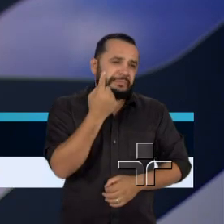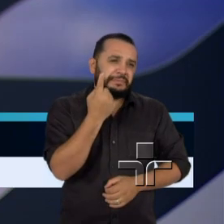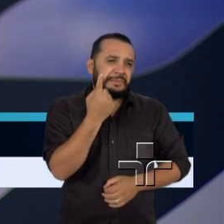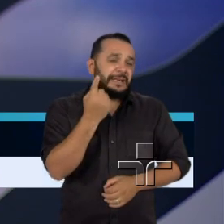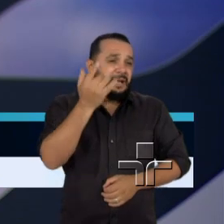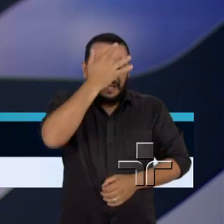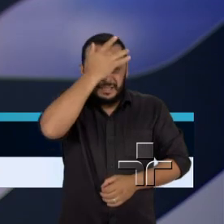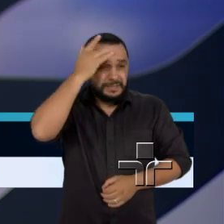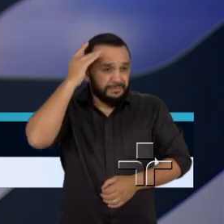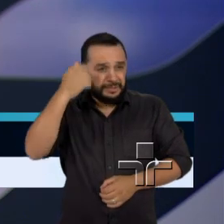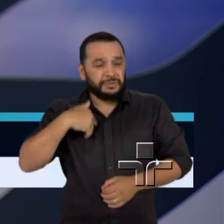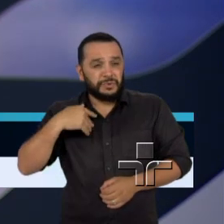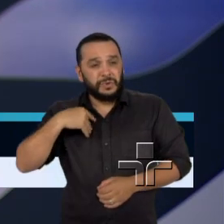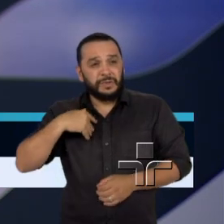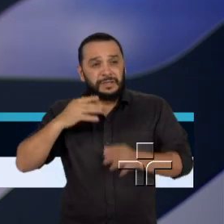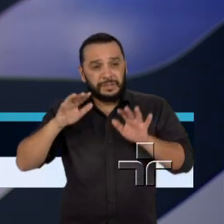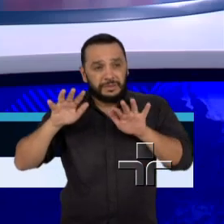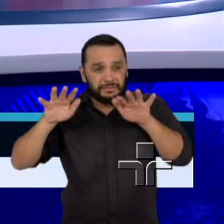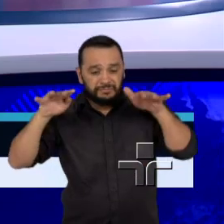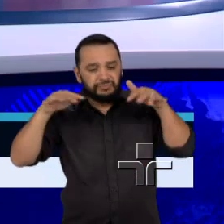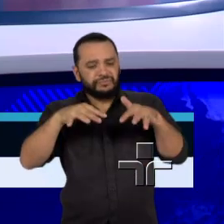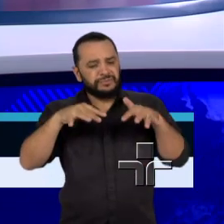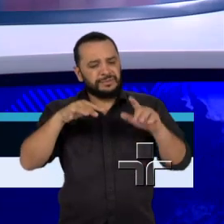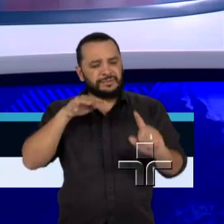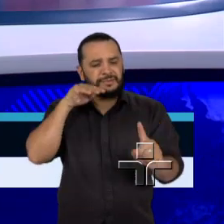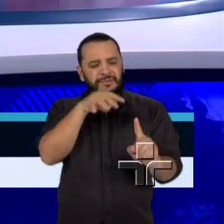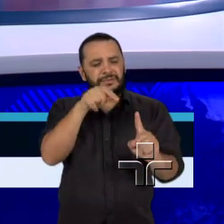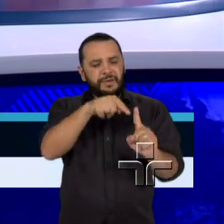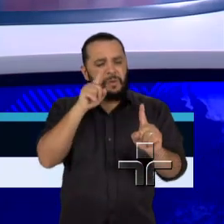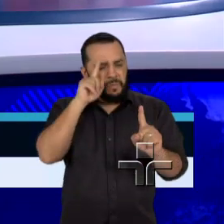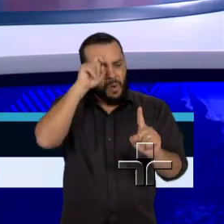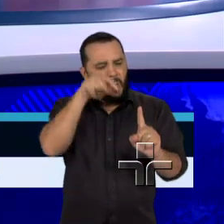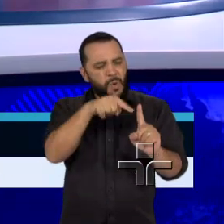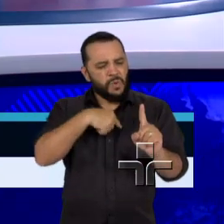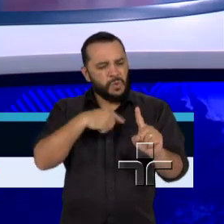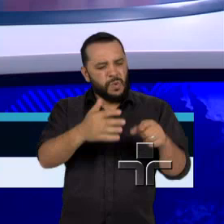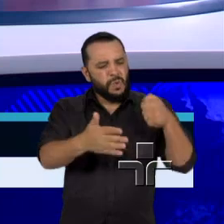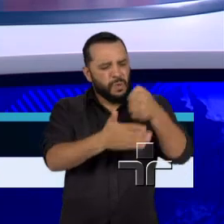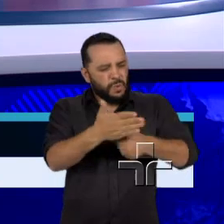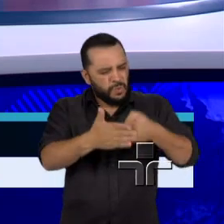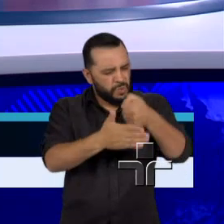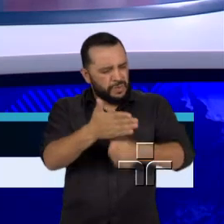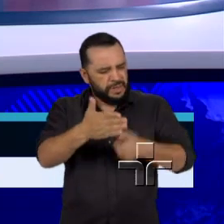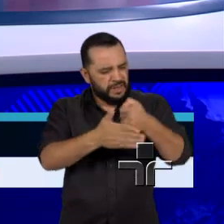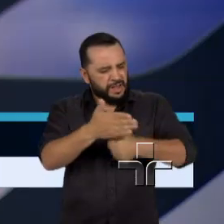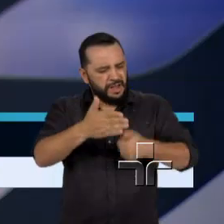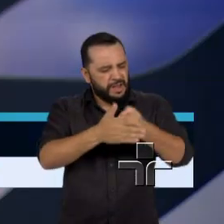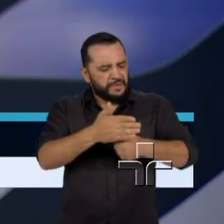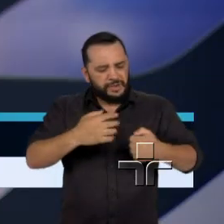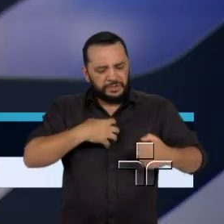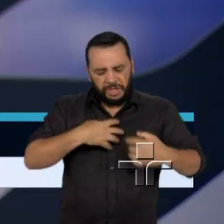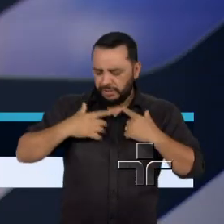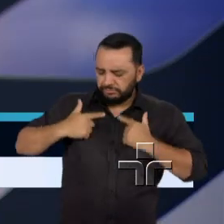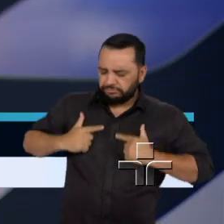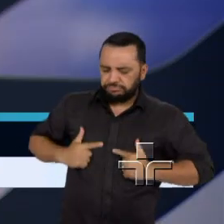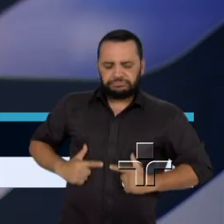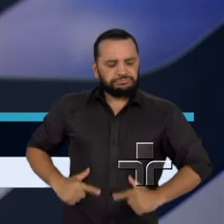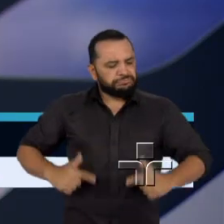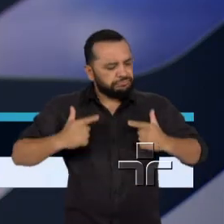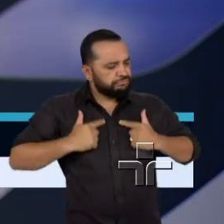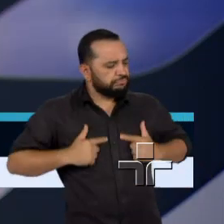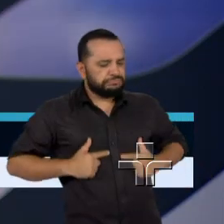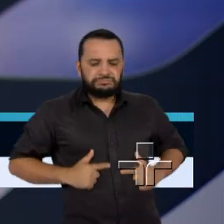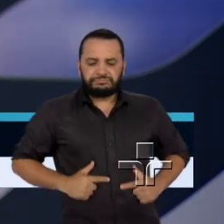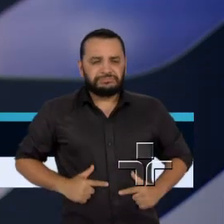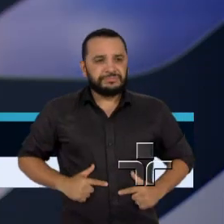visto como um lutador, alguém que lutava contra a corrupção de uma forma, digamos, imparcial, né?